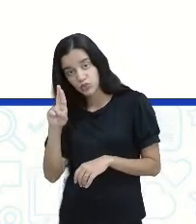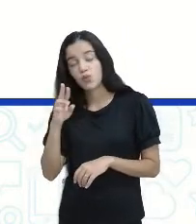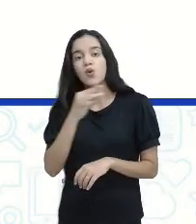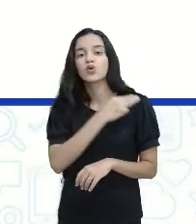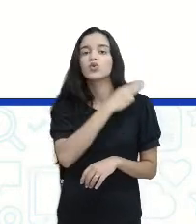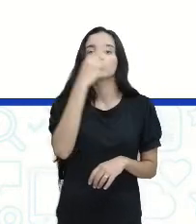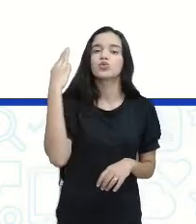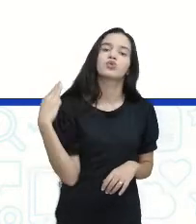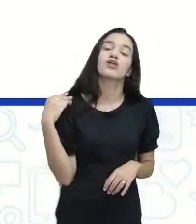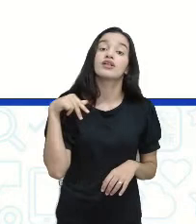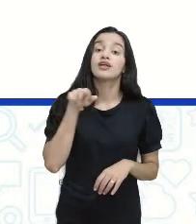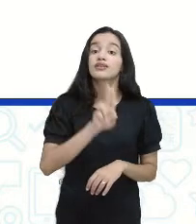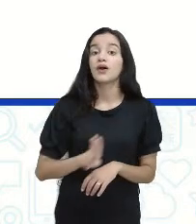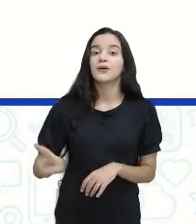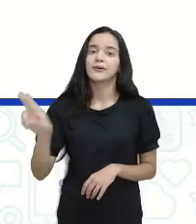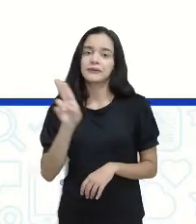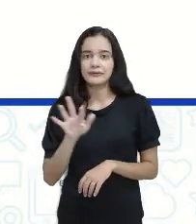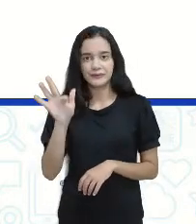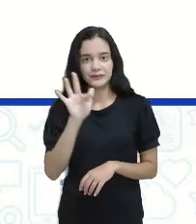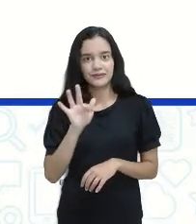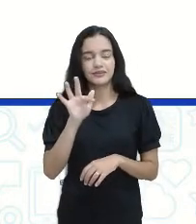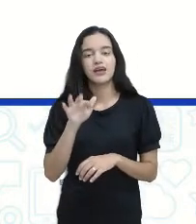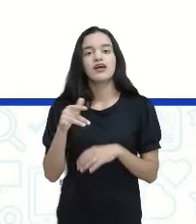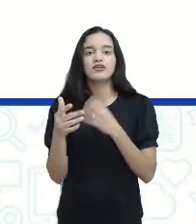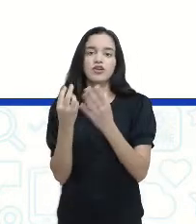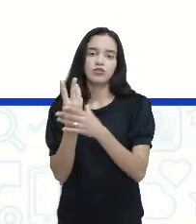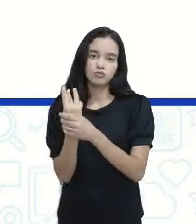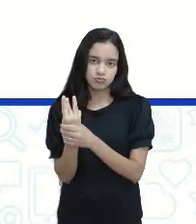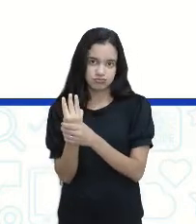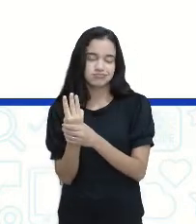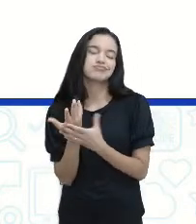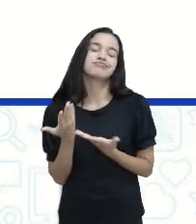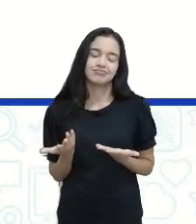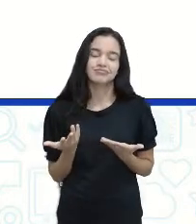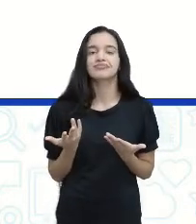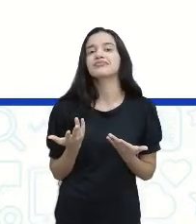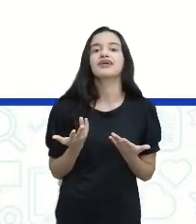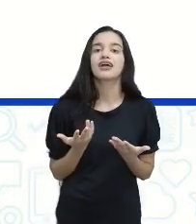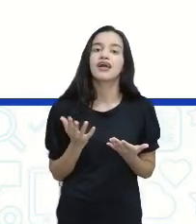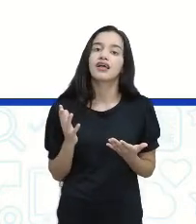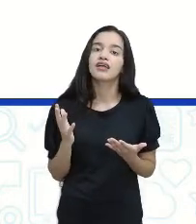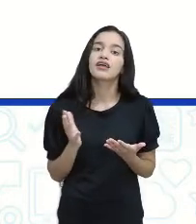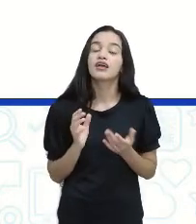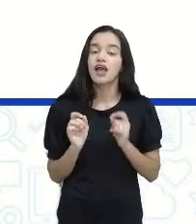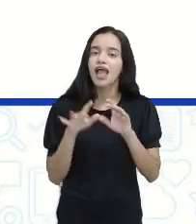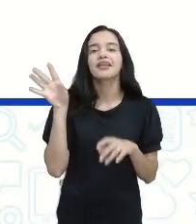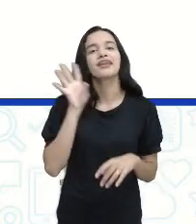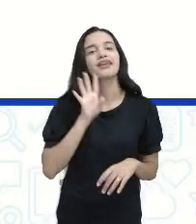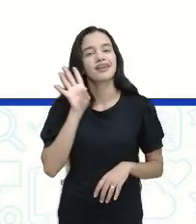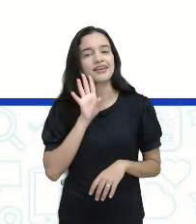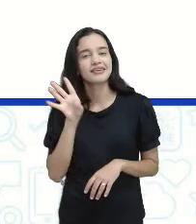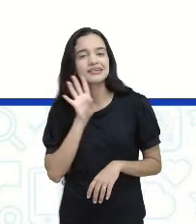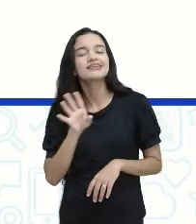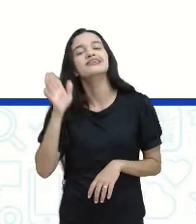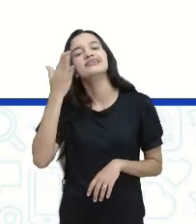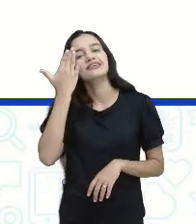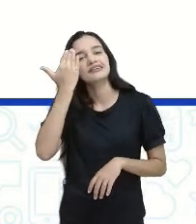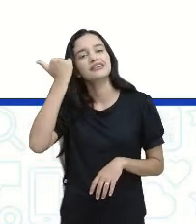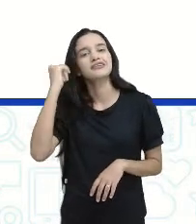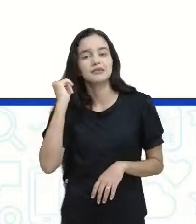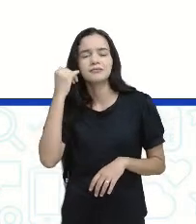na Universidade Federal, né, no Museu de Ciências Nucleares, né? Isso. Pois é. E aí, é bem legal isso, né, saber